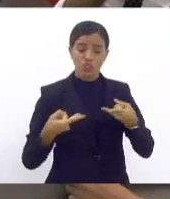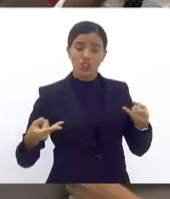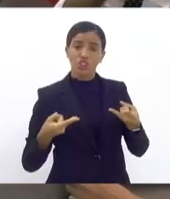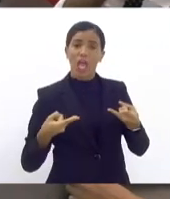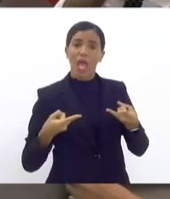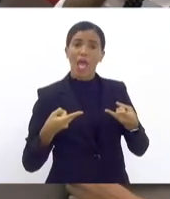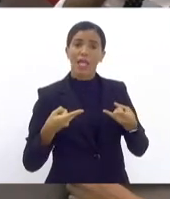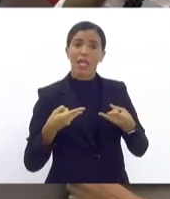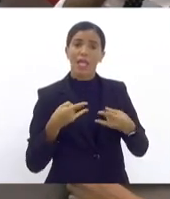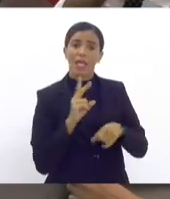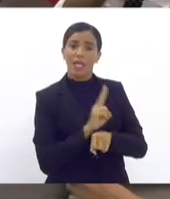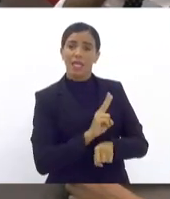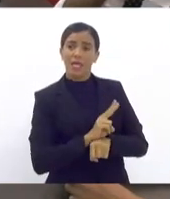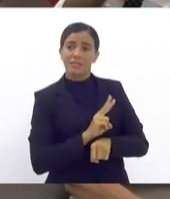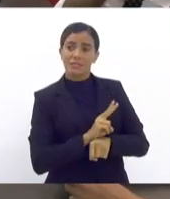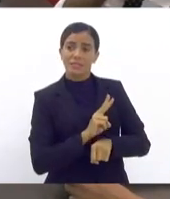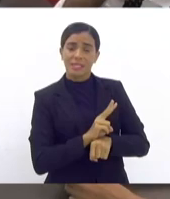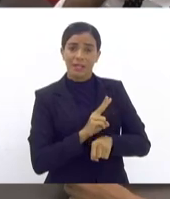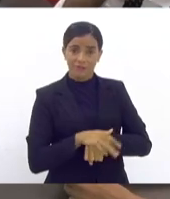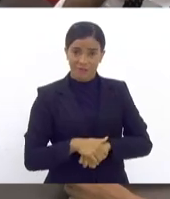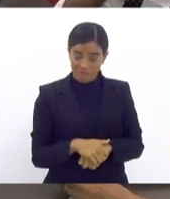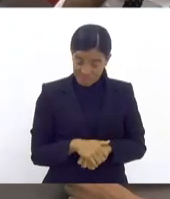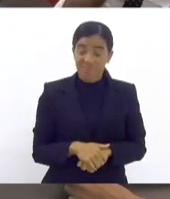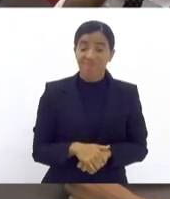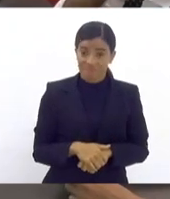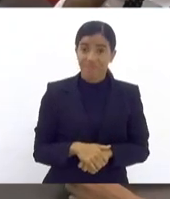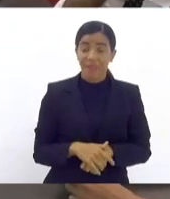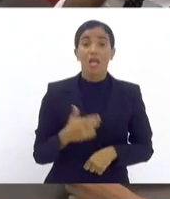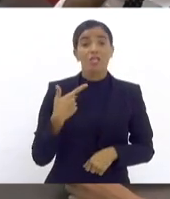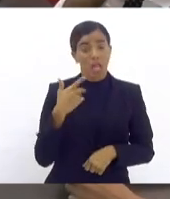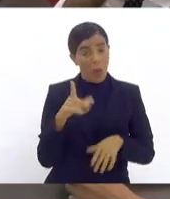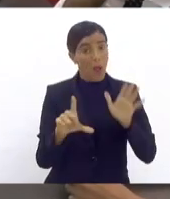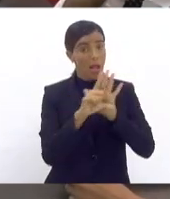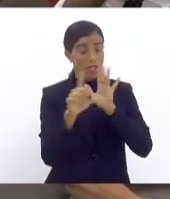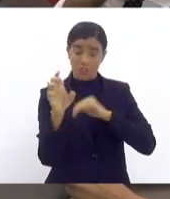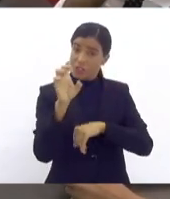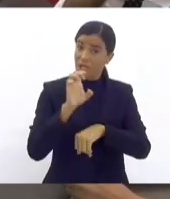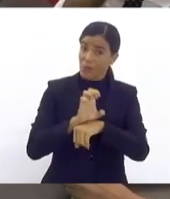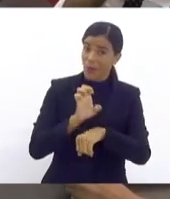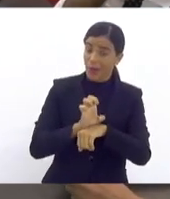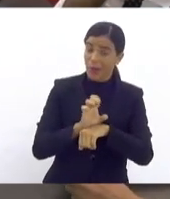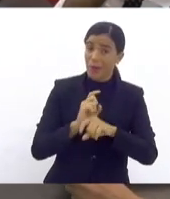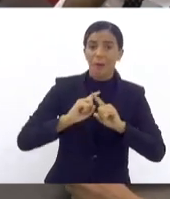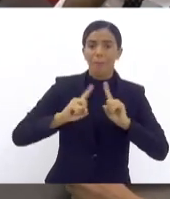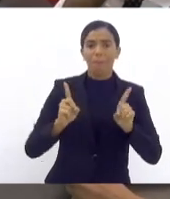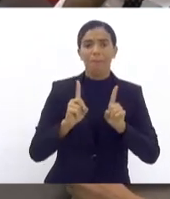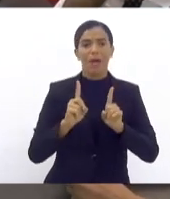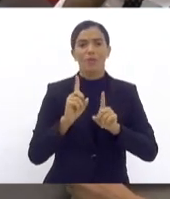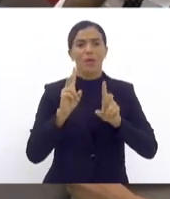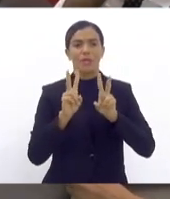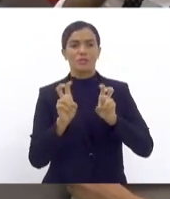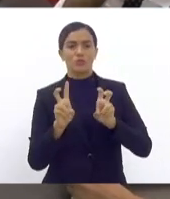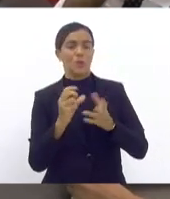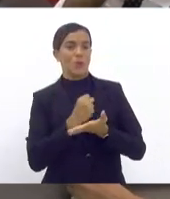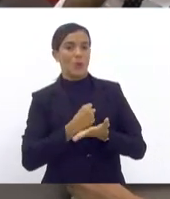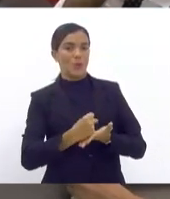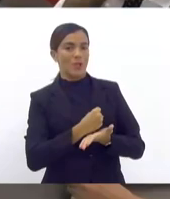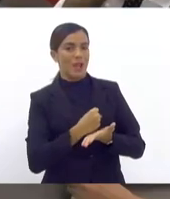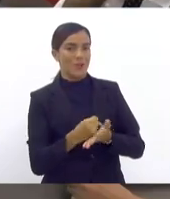como advogado, várias vezes me deparei com essa questão, que é uma lei estadual. Mas não é diretamente na questão